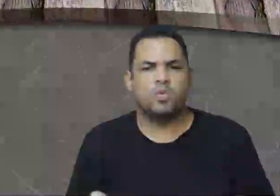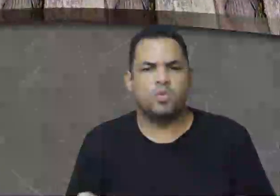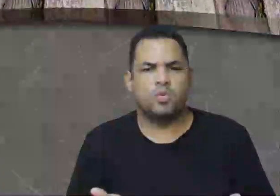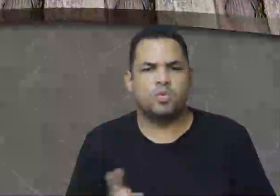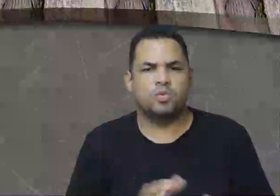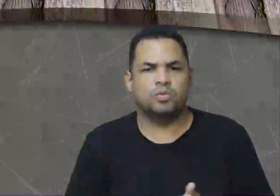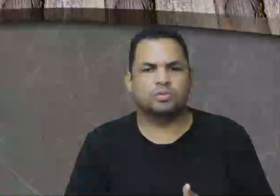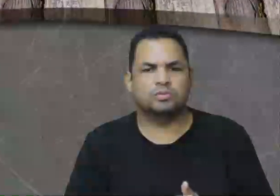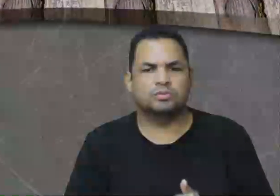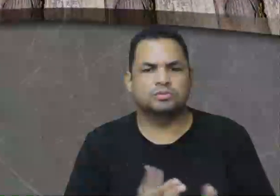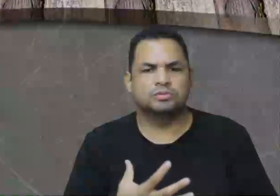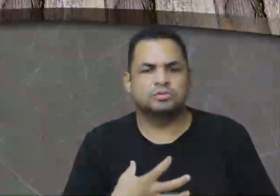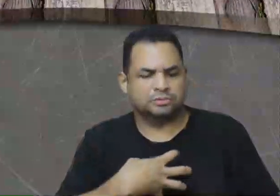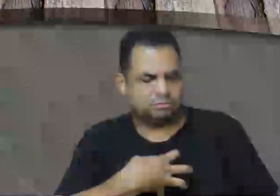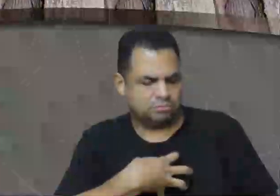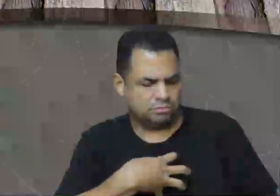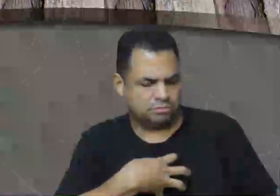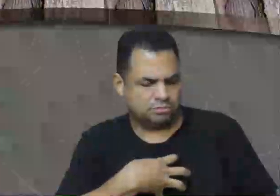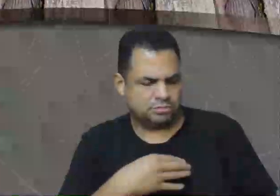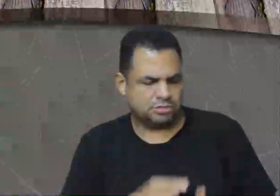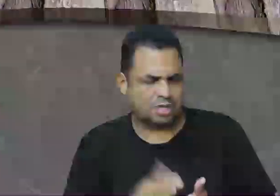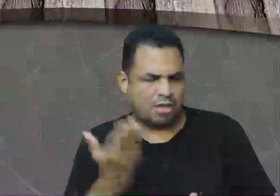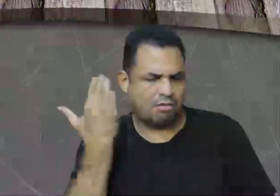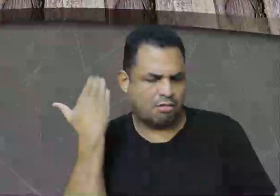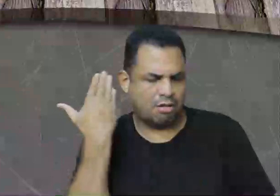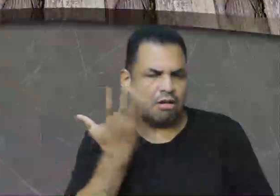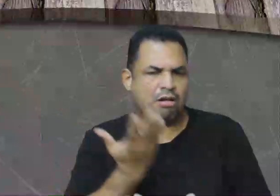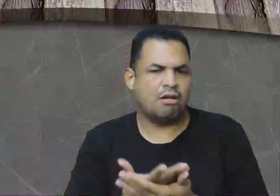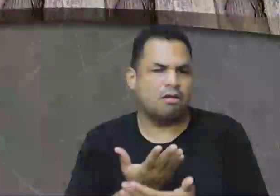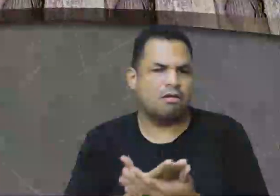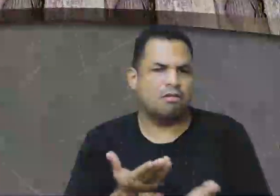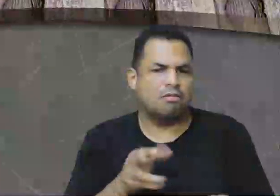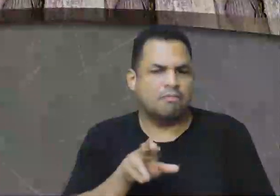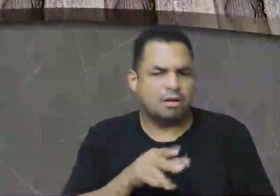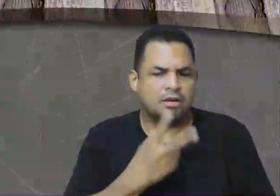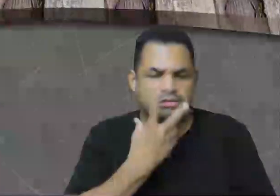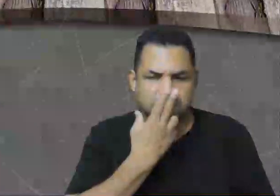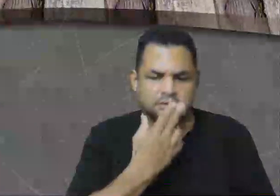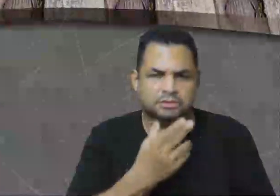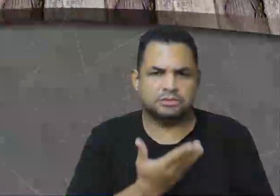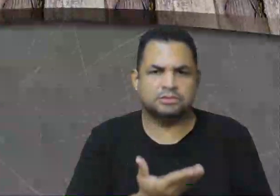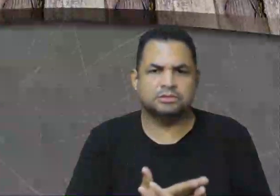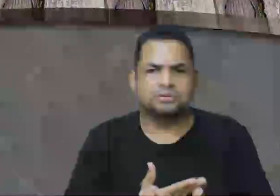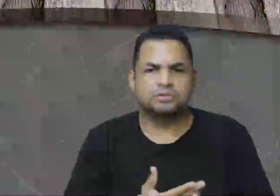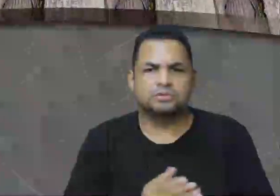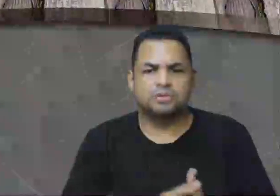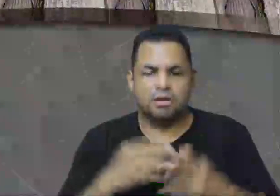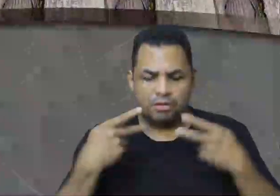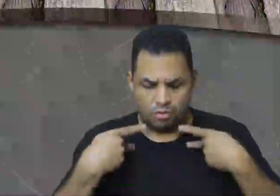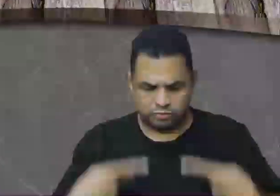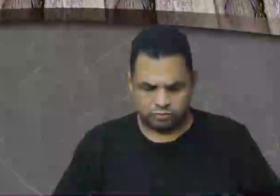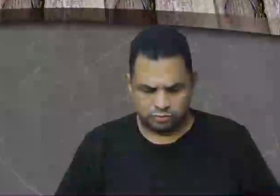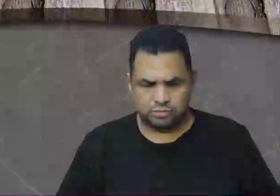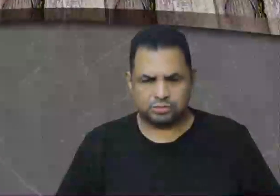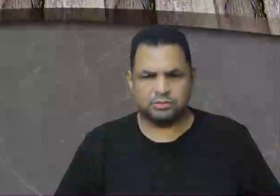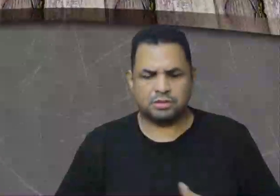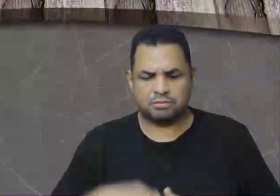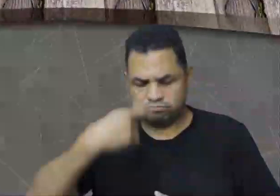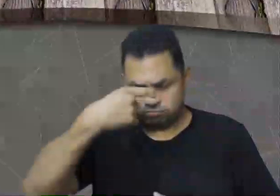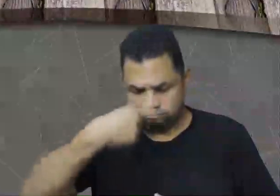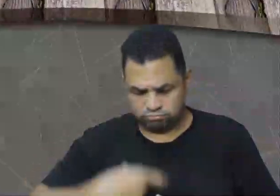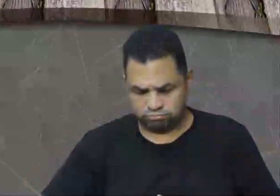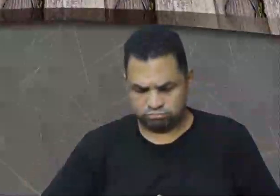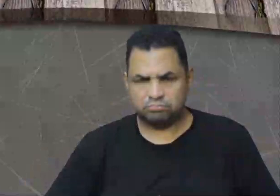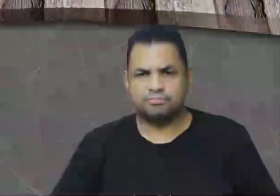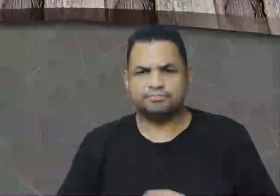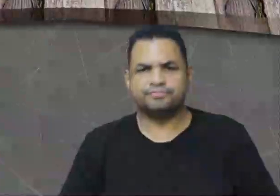que você vai sentir muita semelhança com a última aula que nós tivemos, a gente vai ver hoje sobre o ser humano, tá bom? Que